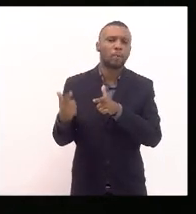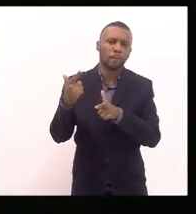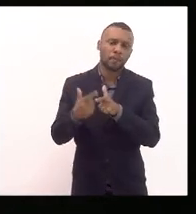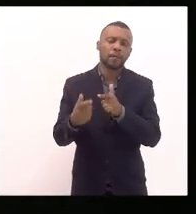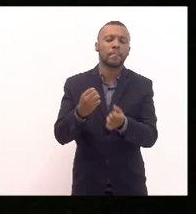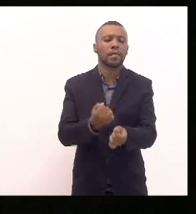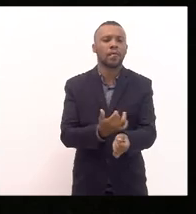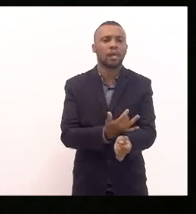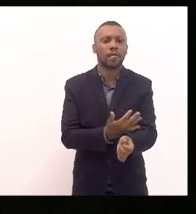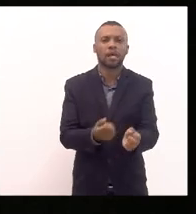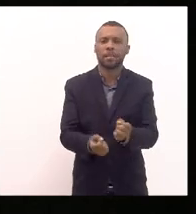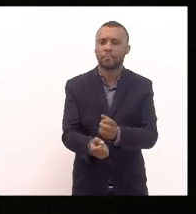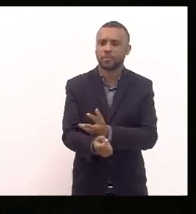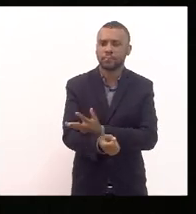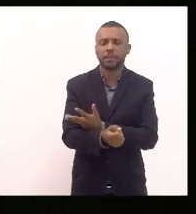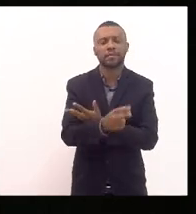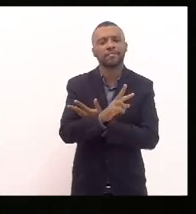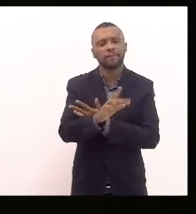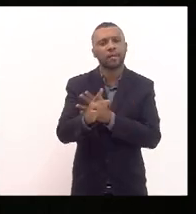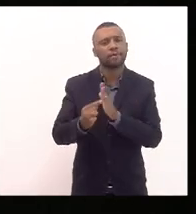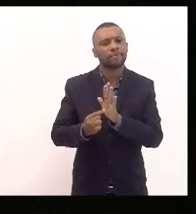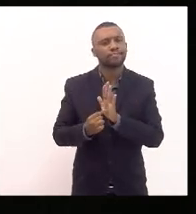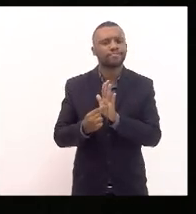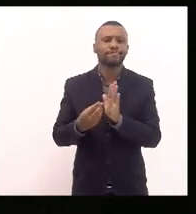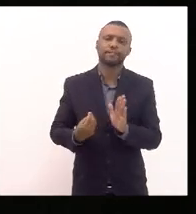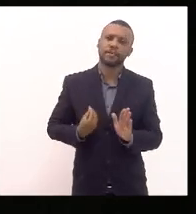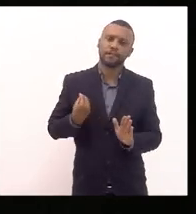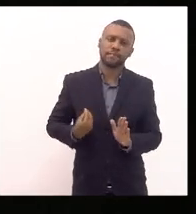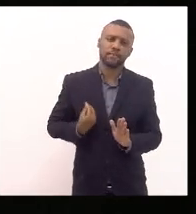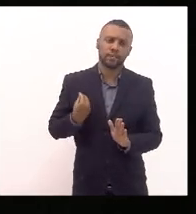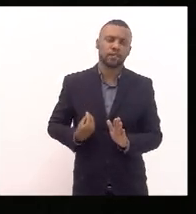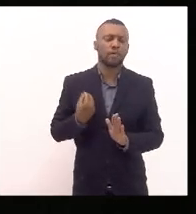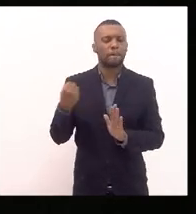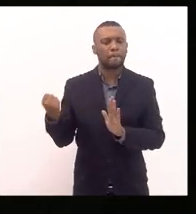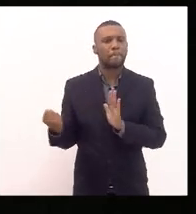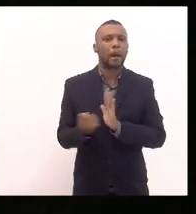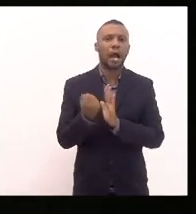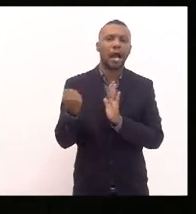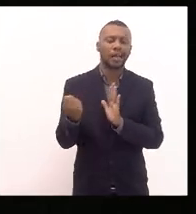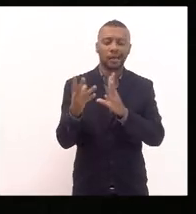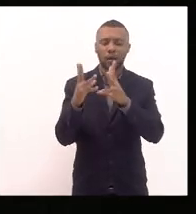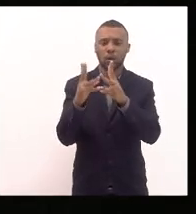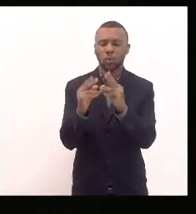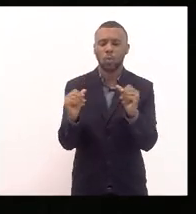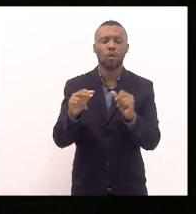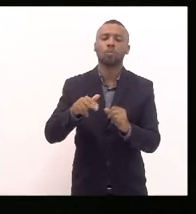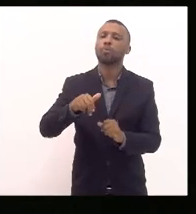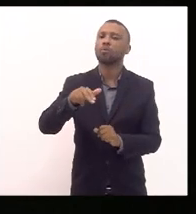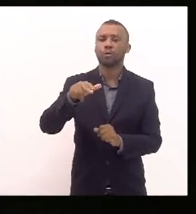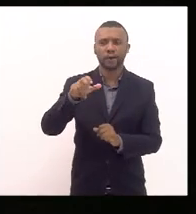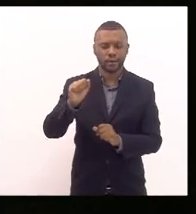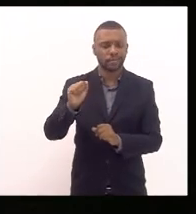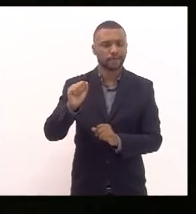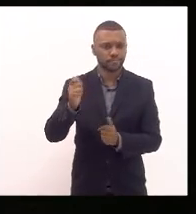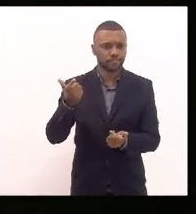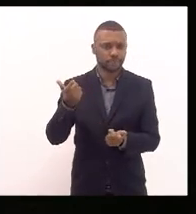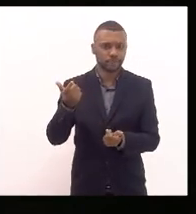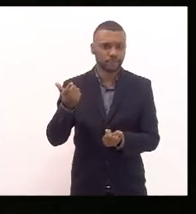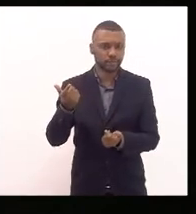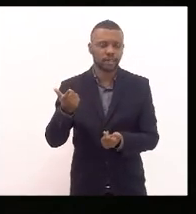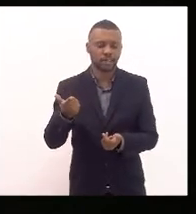emocionais que vai levar para vida inteira com marcas que não serão distinguidas